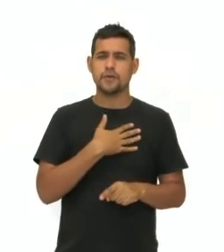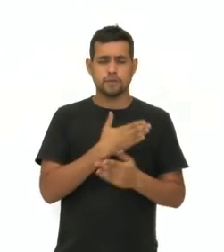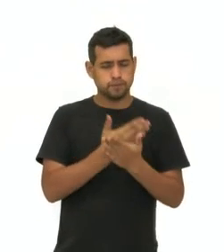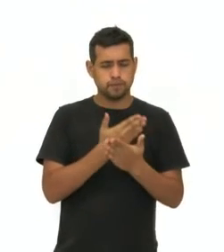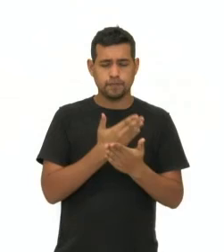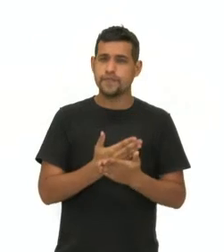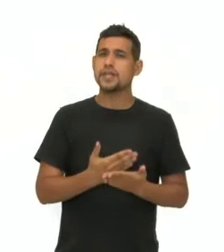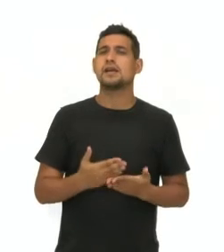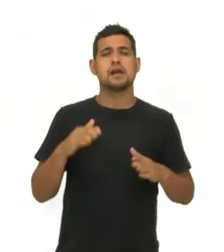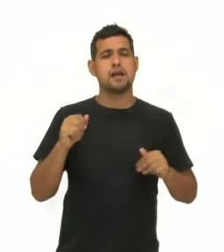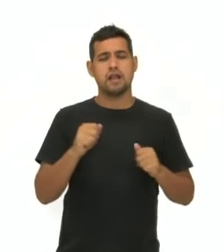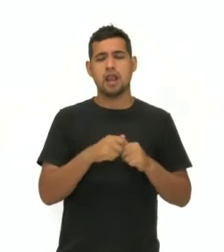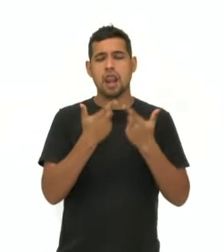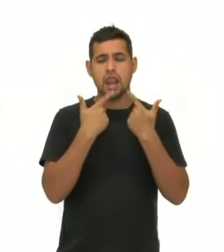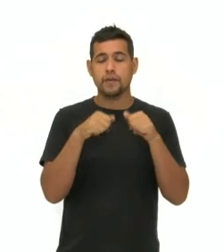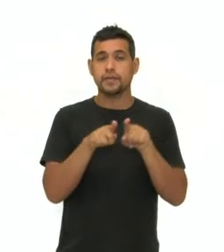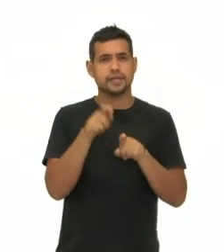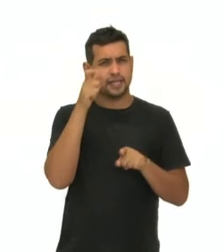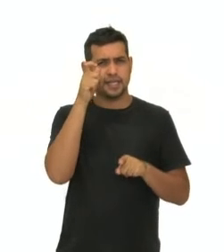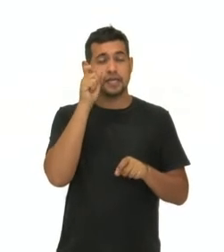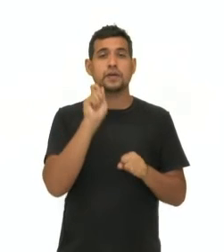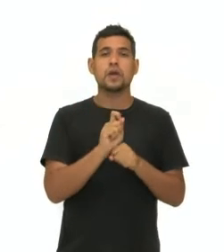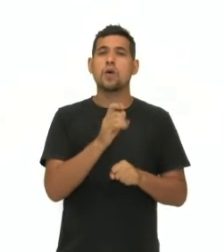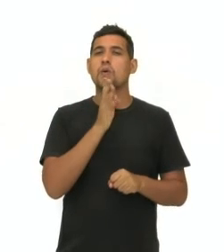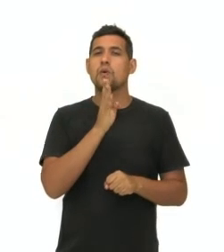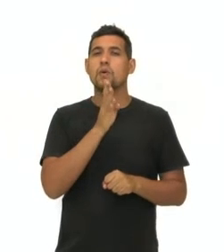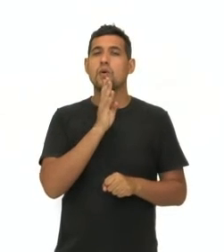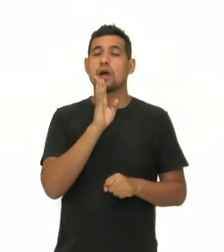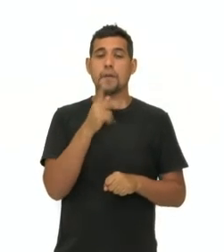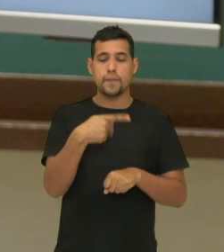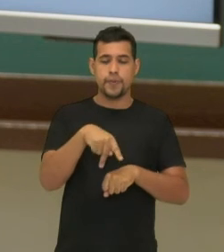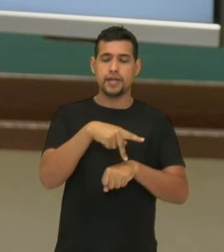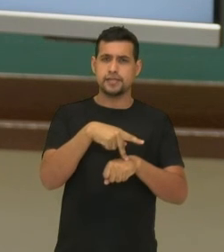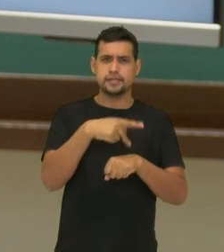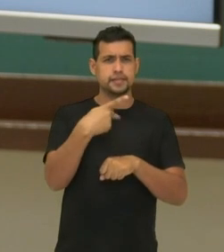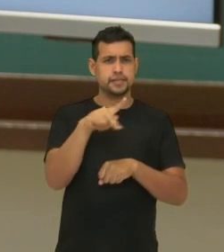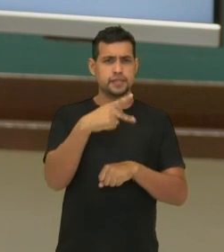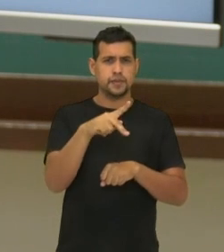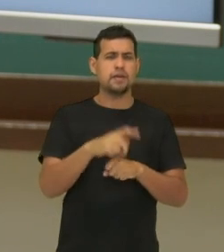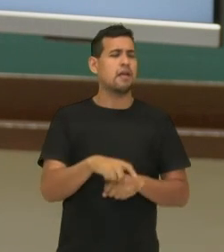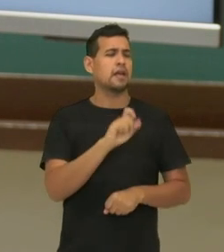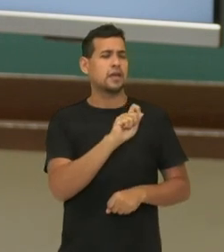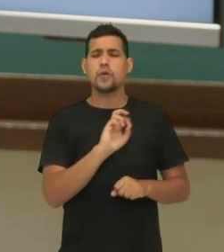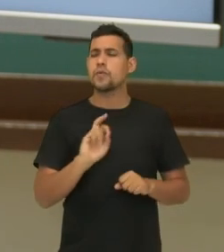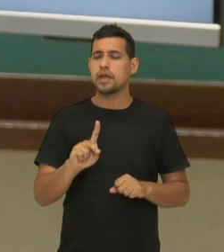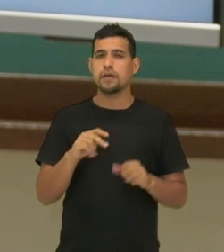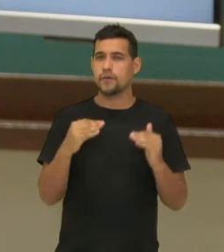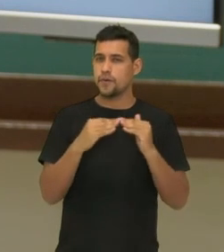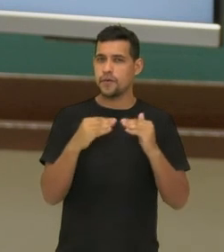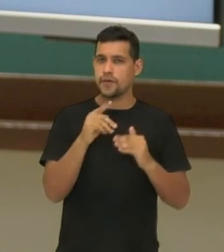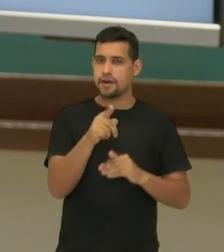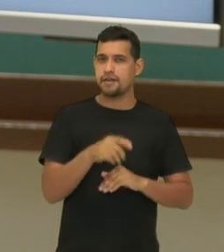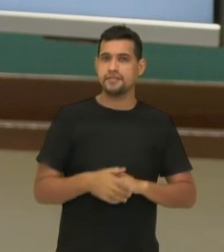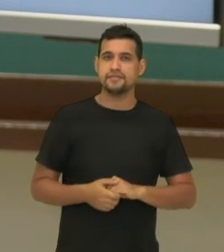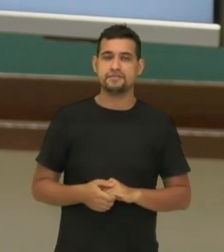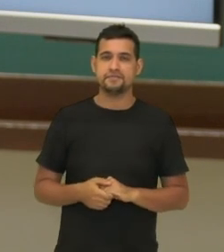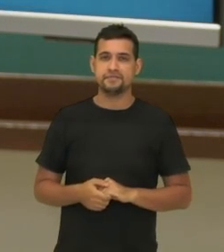biomas nos interesses a conocer tu país aqui e o que é